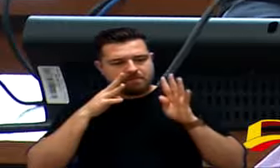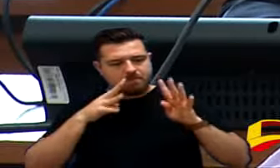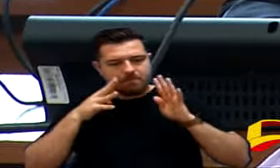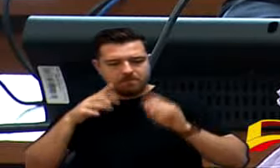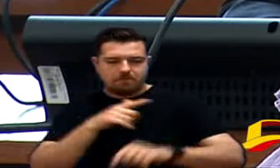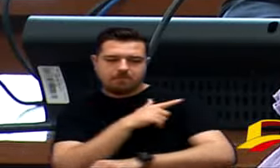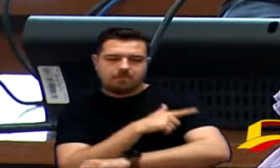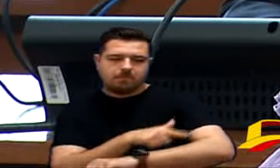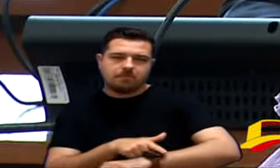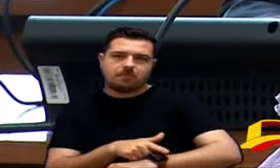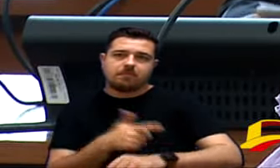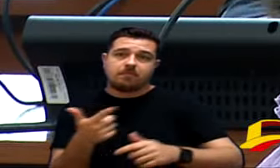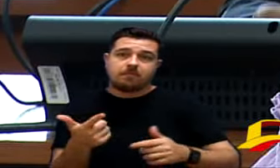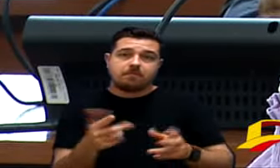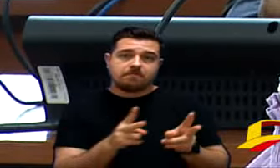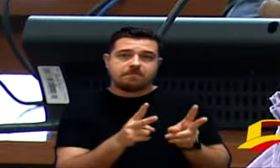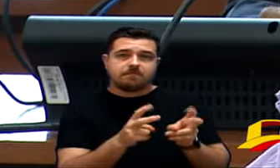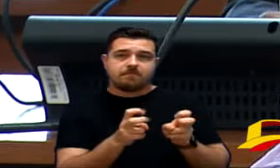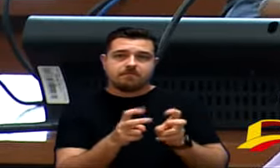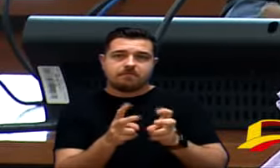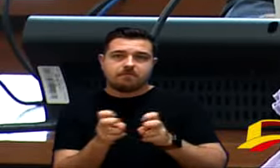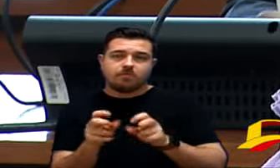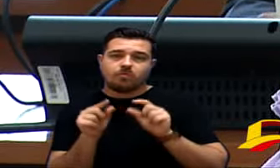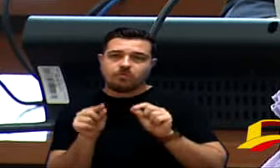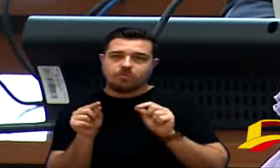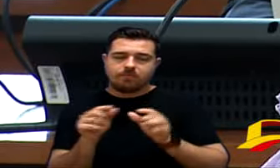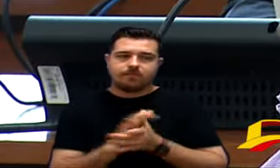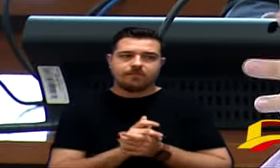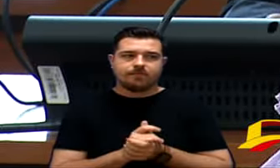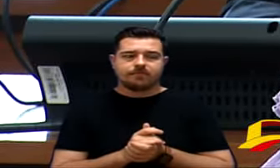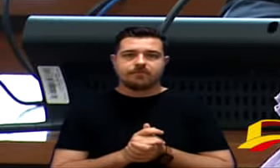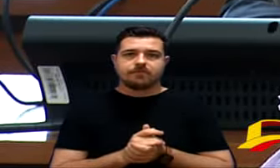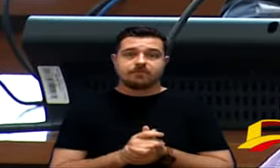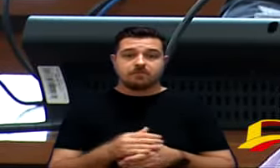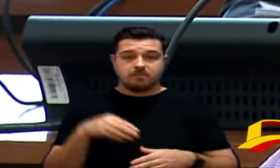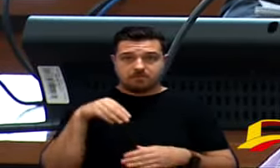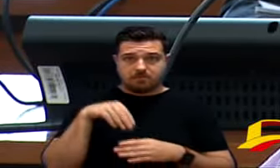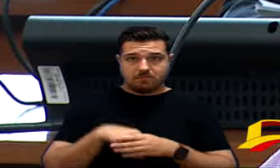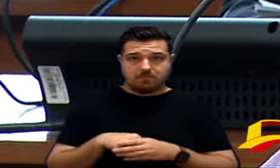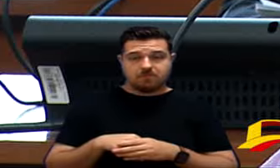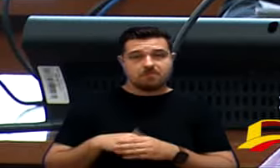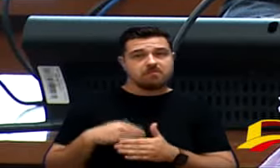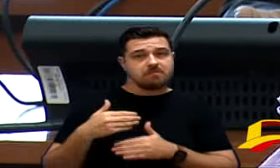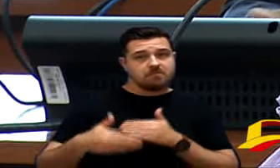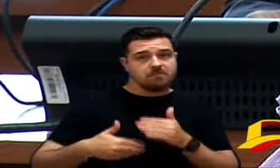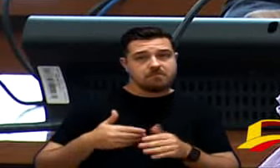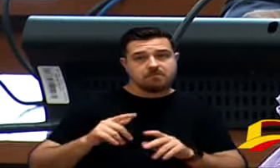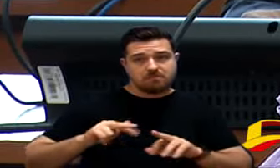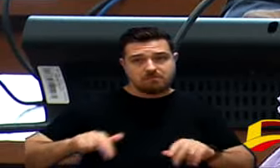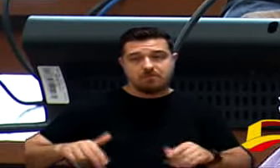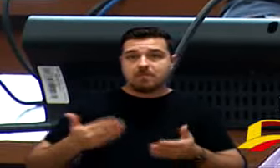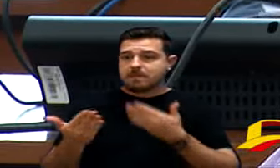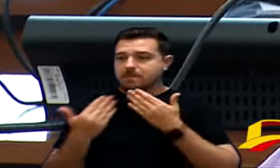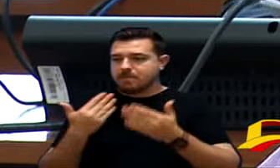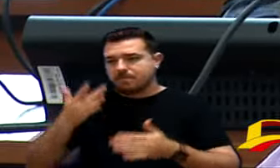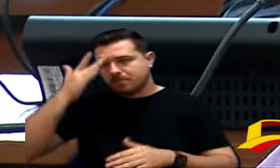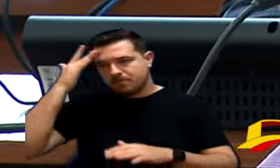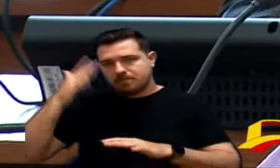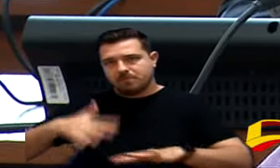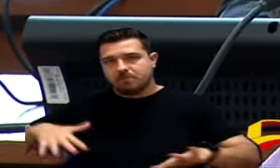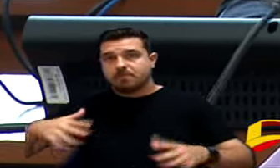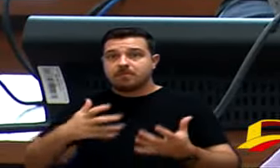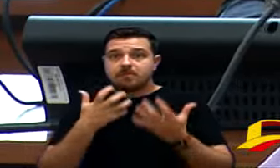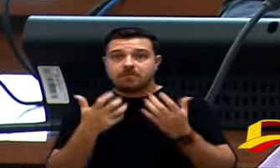respeitando e eu percebo secretário que nesse período eleitoral a gente tem conversado com muitas pessoas mas as pessoas